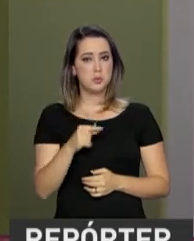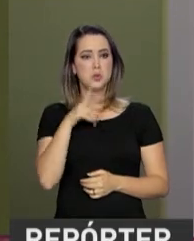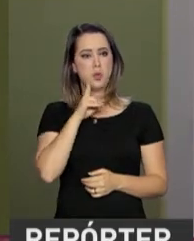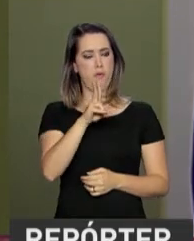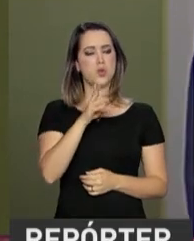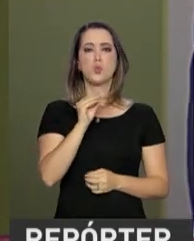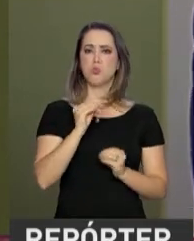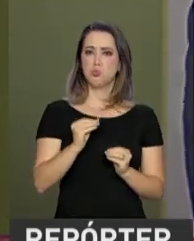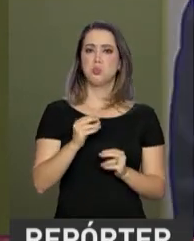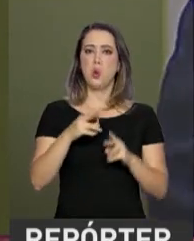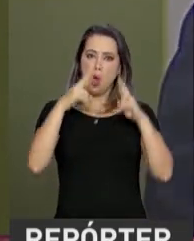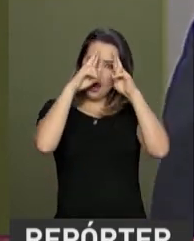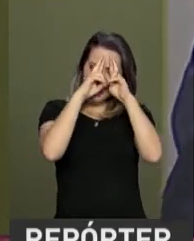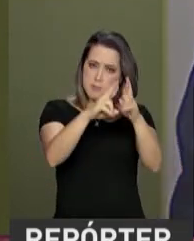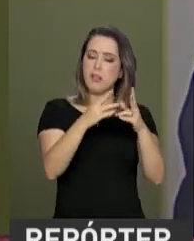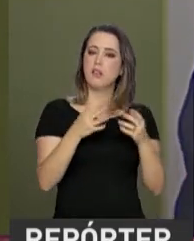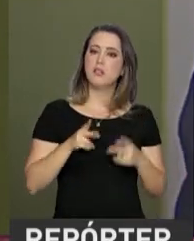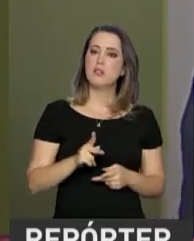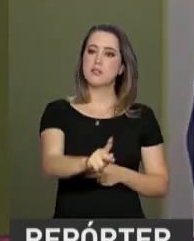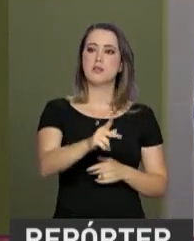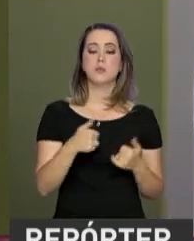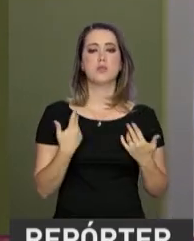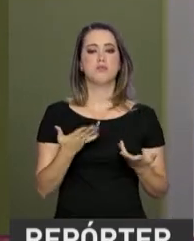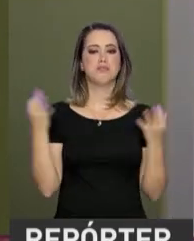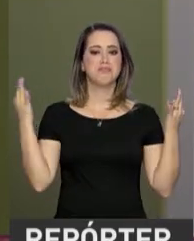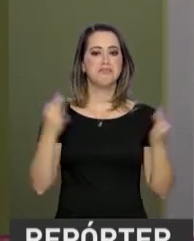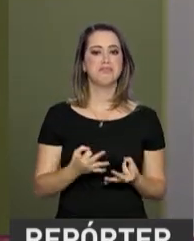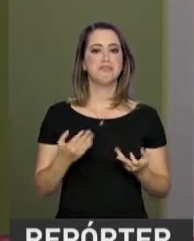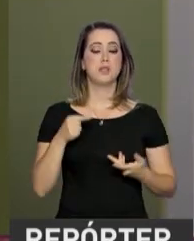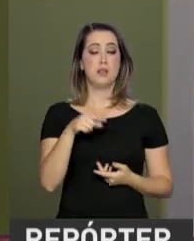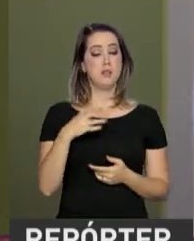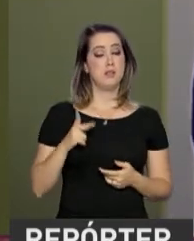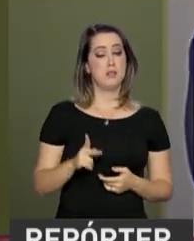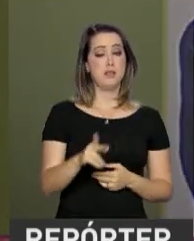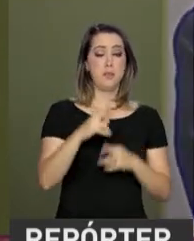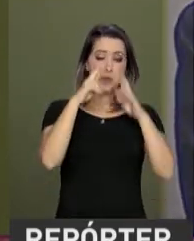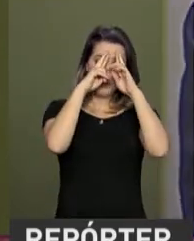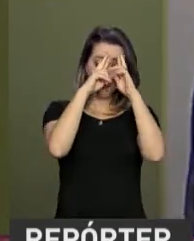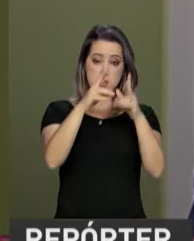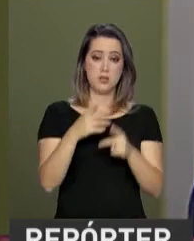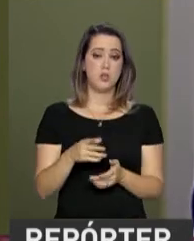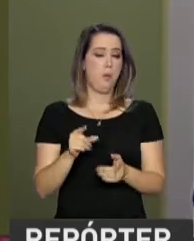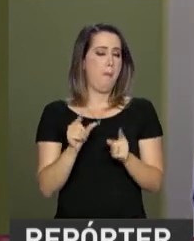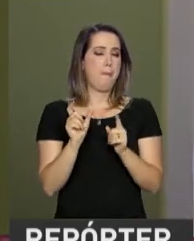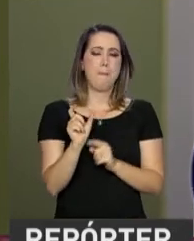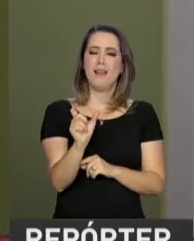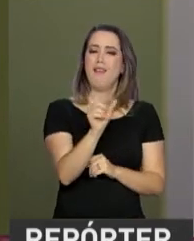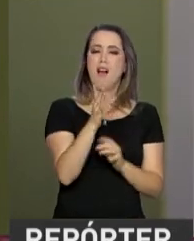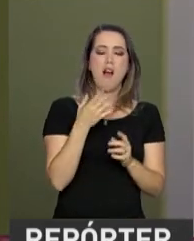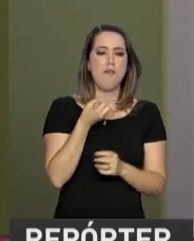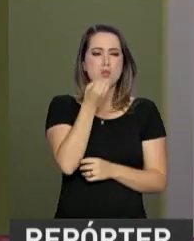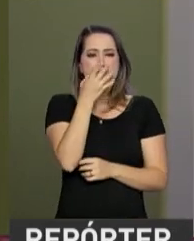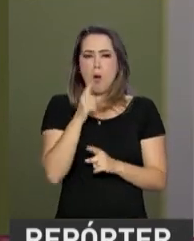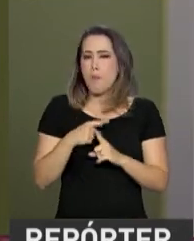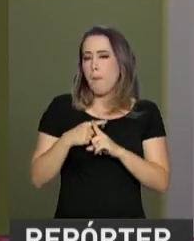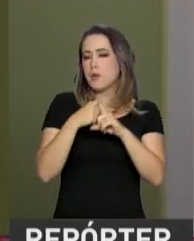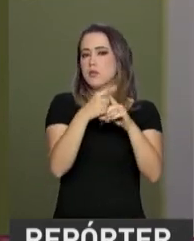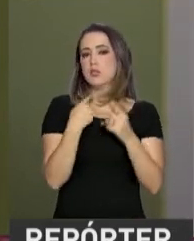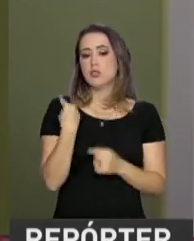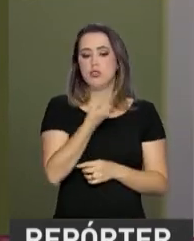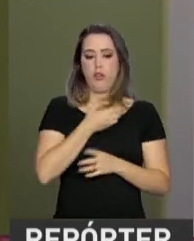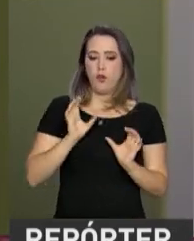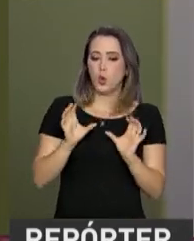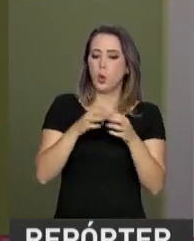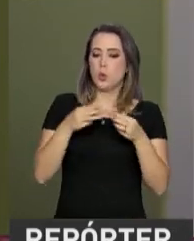respeitada, extraordinariamente respeitada. E sobre ser respeitada, não faltam palavras de elogio ao nosso